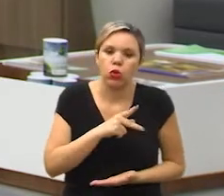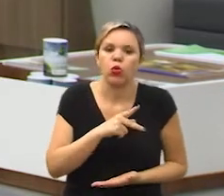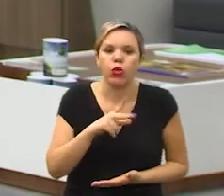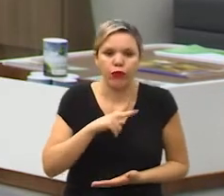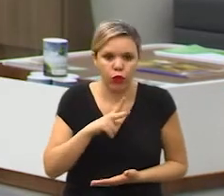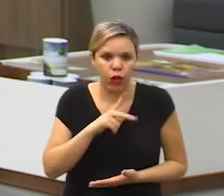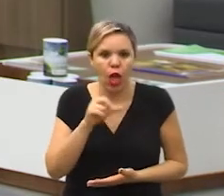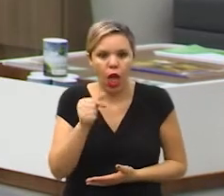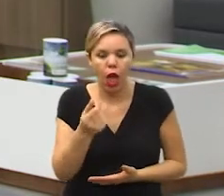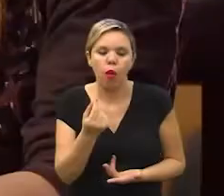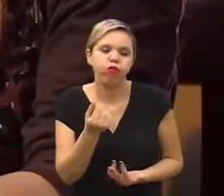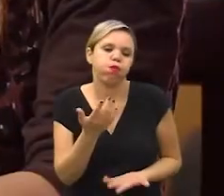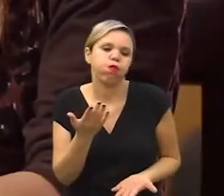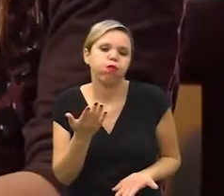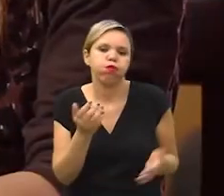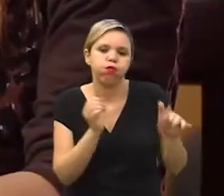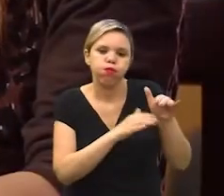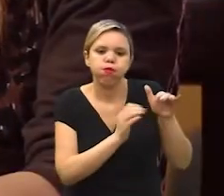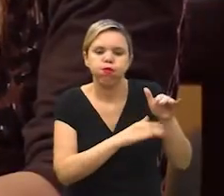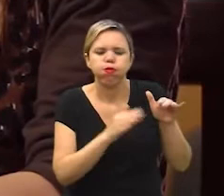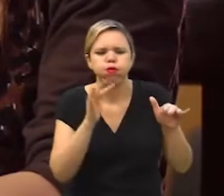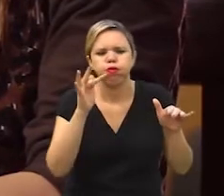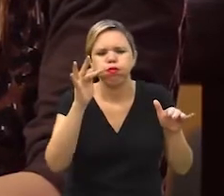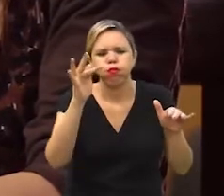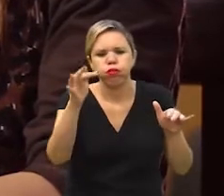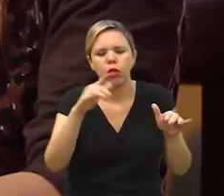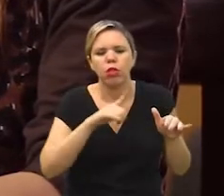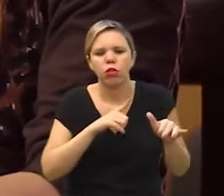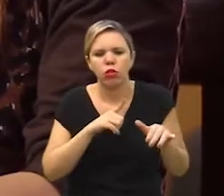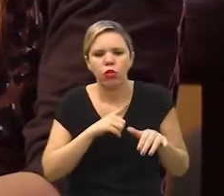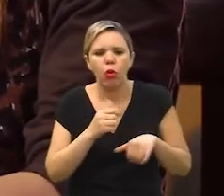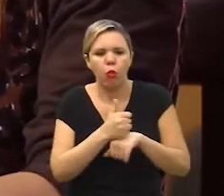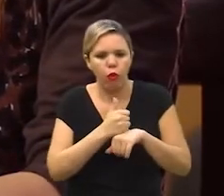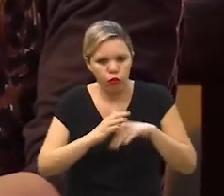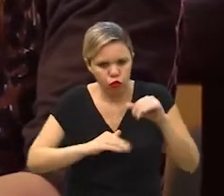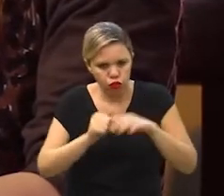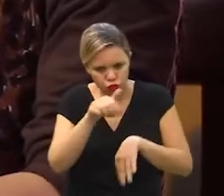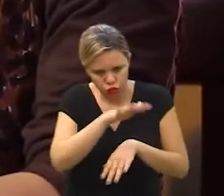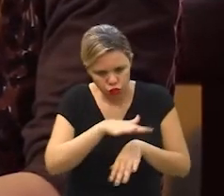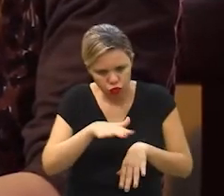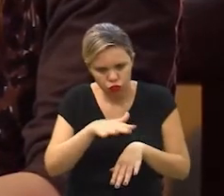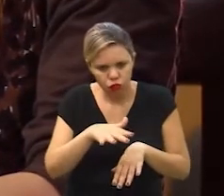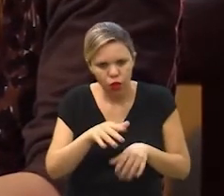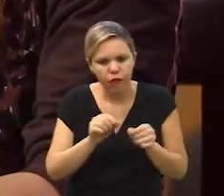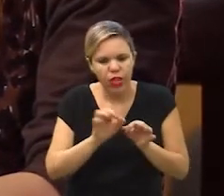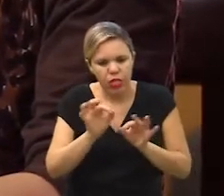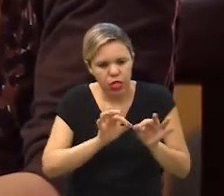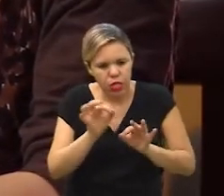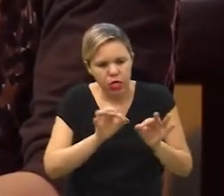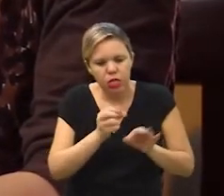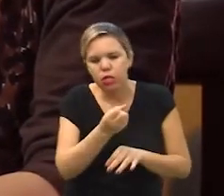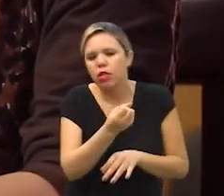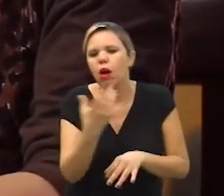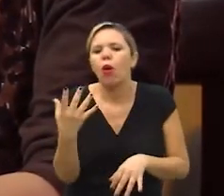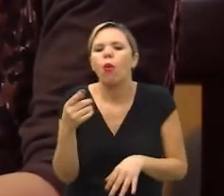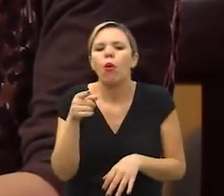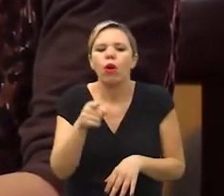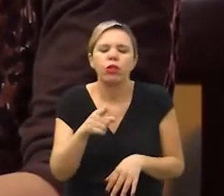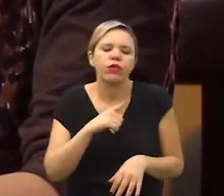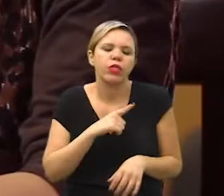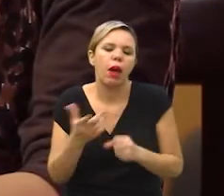de reserva, onde lá na frente, através de uma consultoria de um profissional da área, ele vai fazer uma projeção para